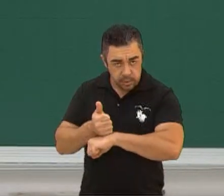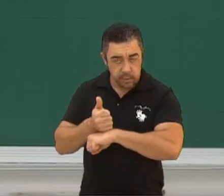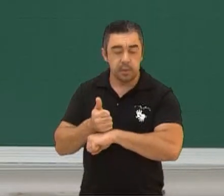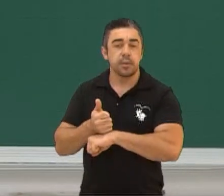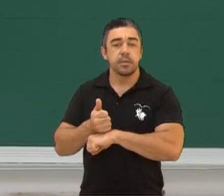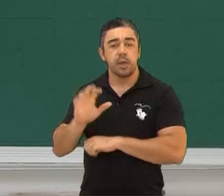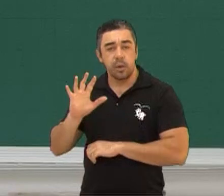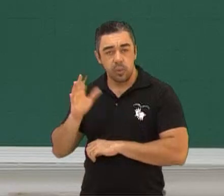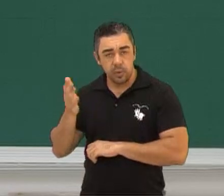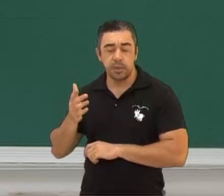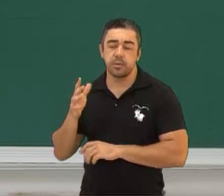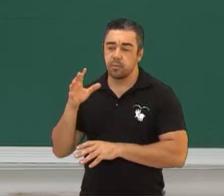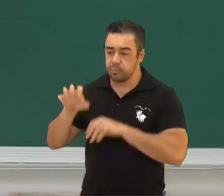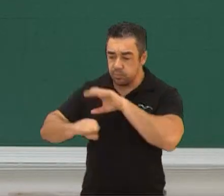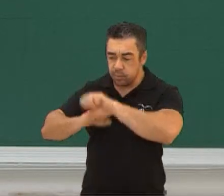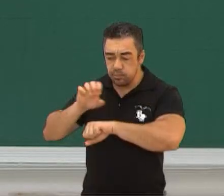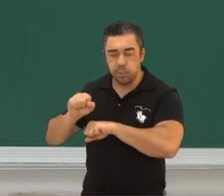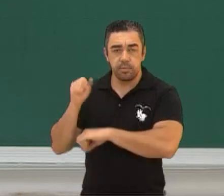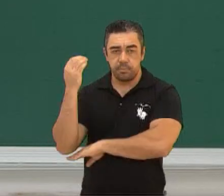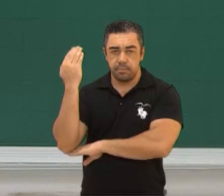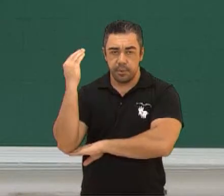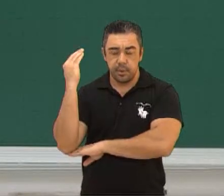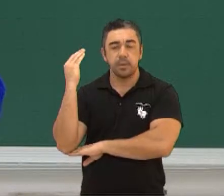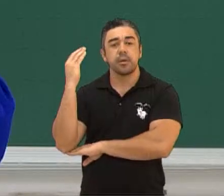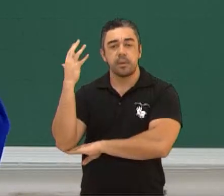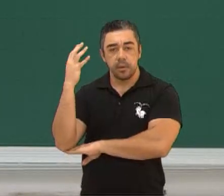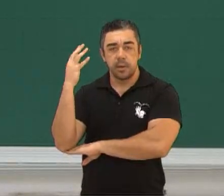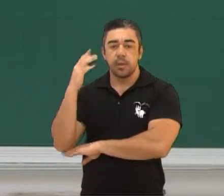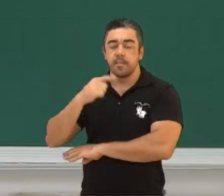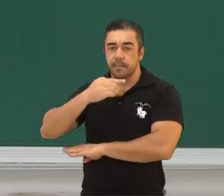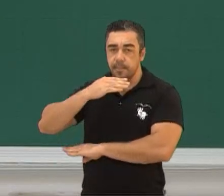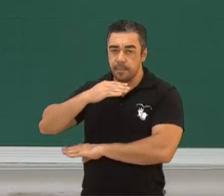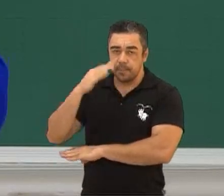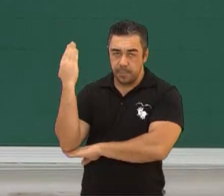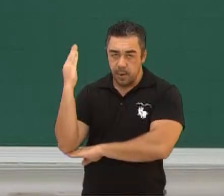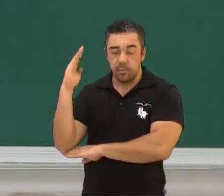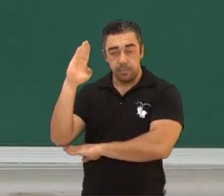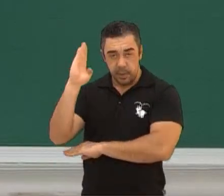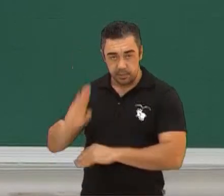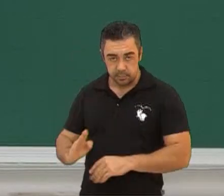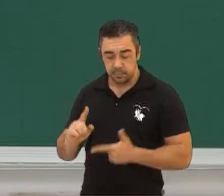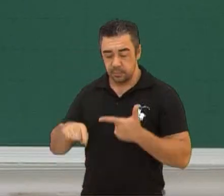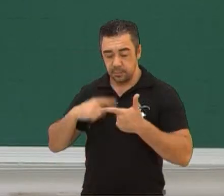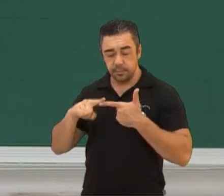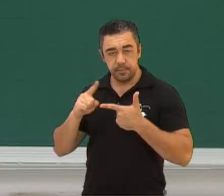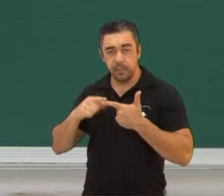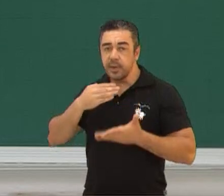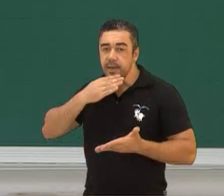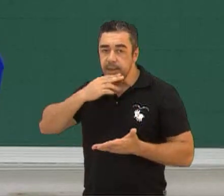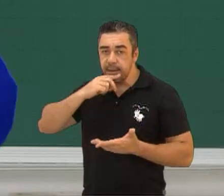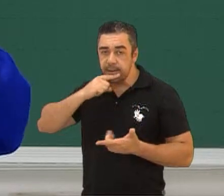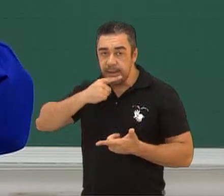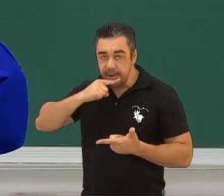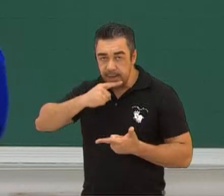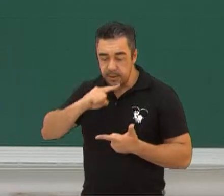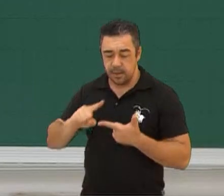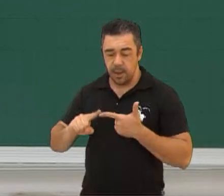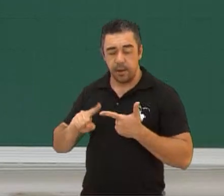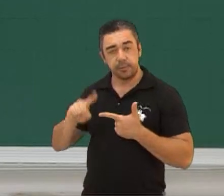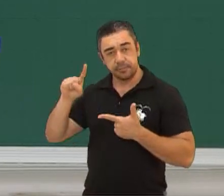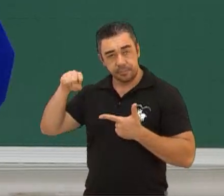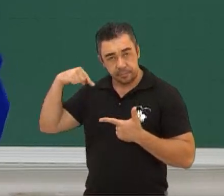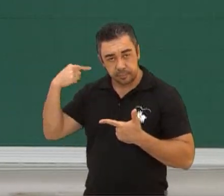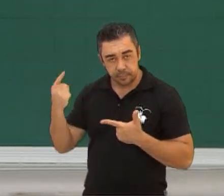ciclo do pau-brasil, inicialmente, depois cana-de-açúcar, concomitantemente o ciclo do gado, que fez com que